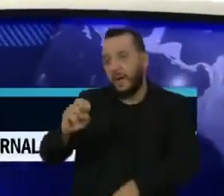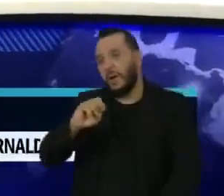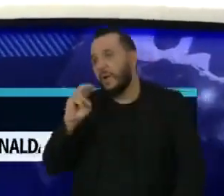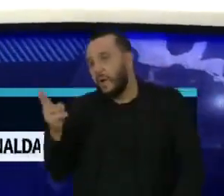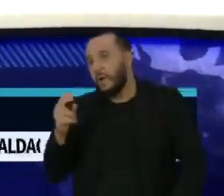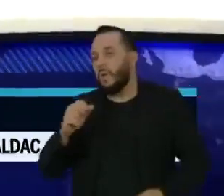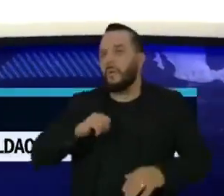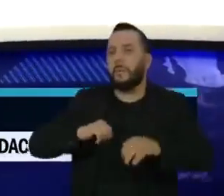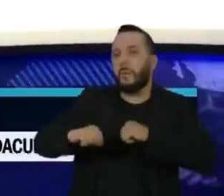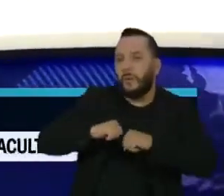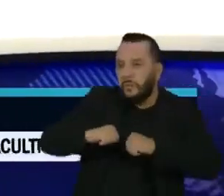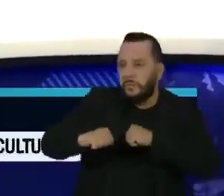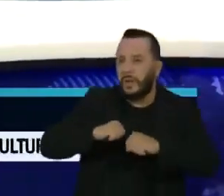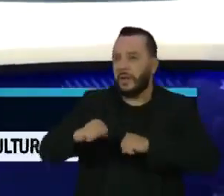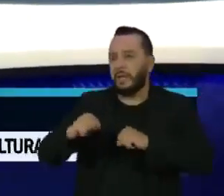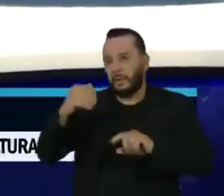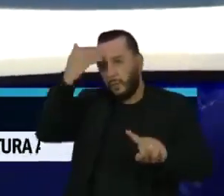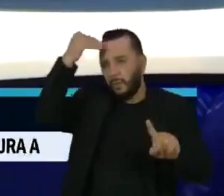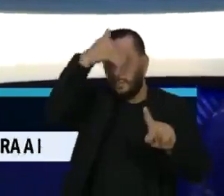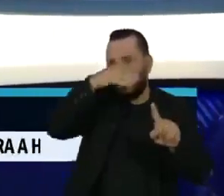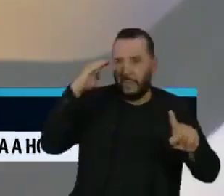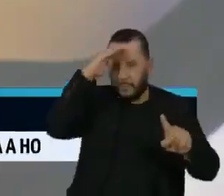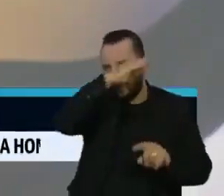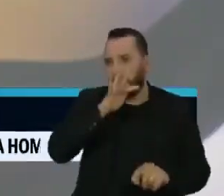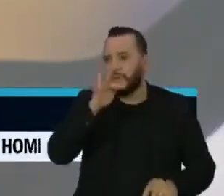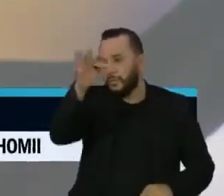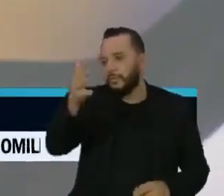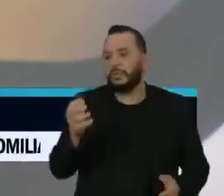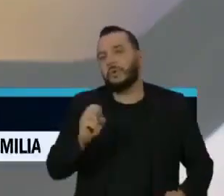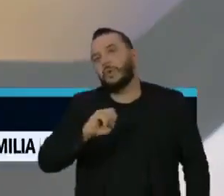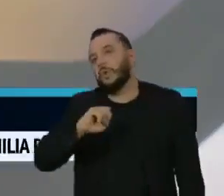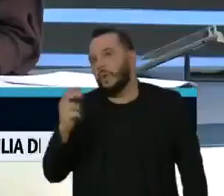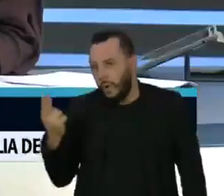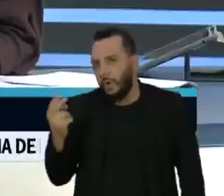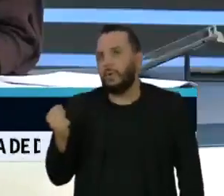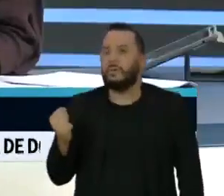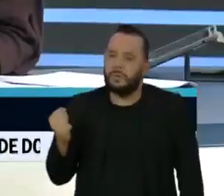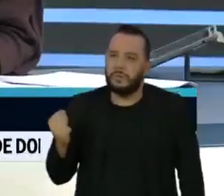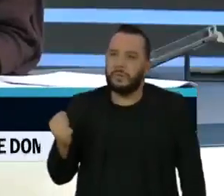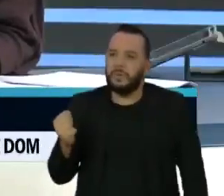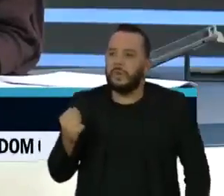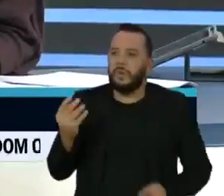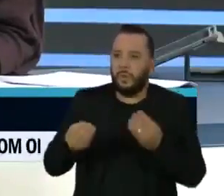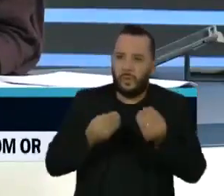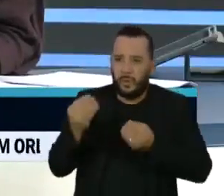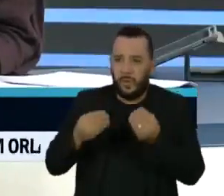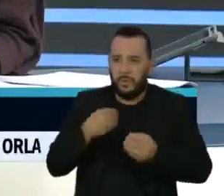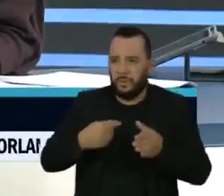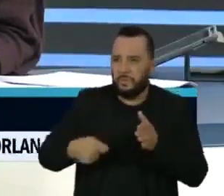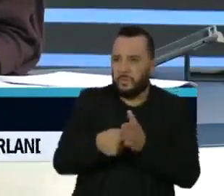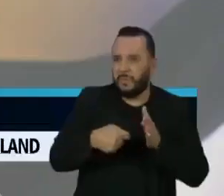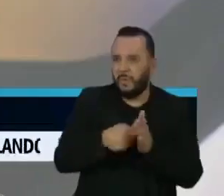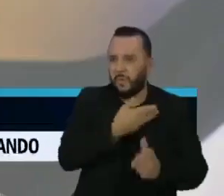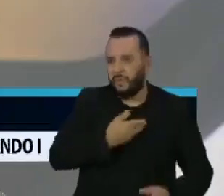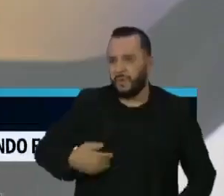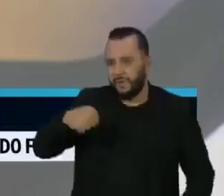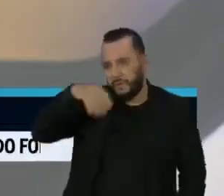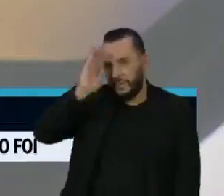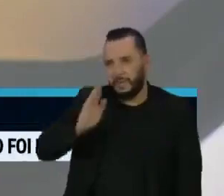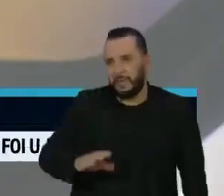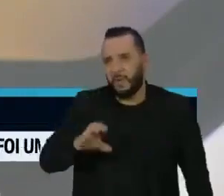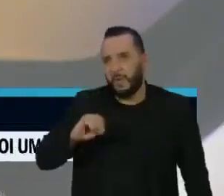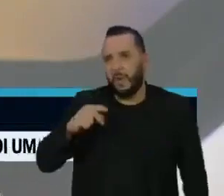para responsabilização do presidente bolsonaro no futuro e também para pressionar o governo brasileiro é na Copa 26 a